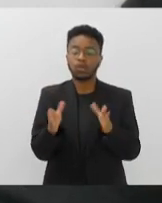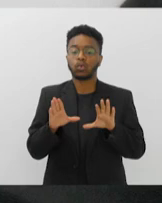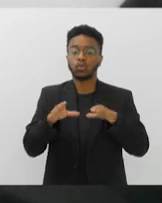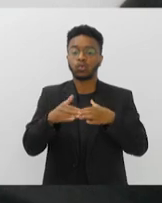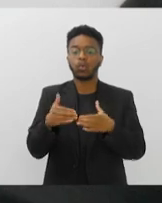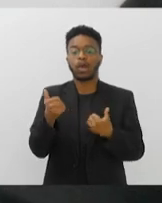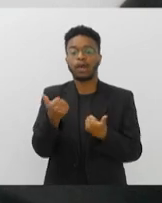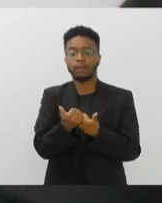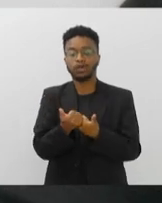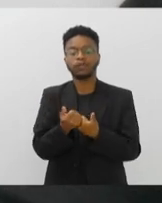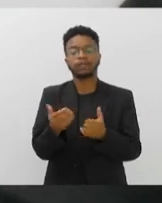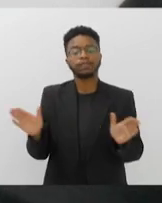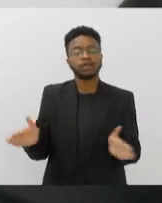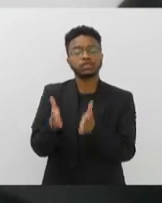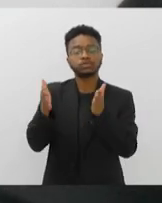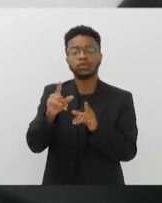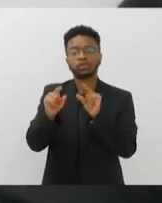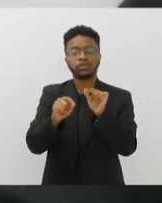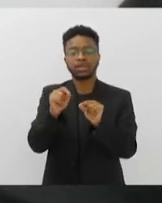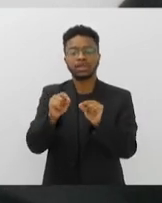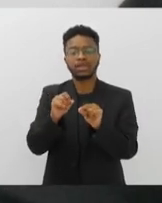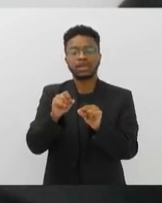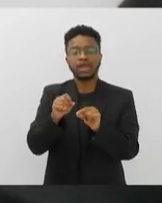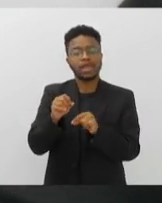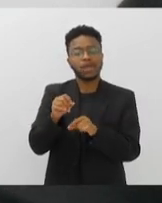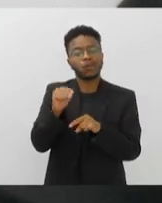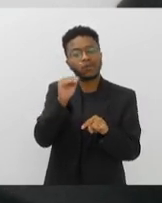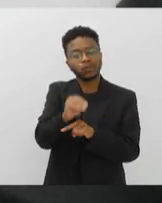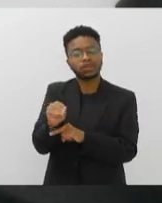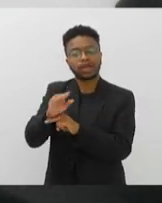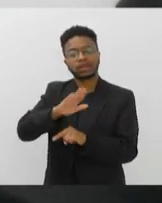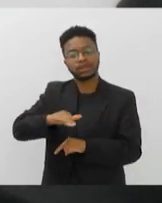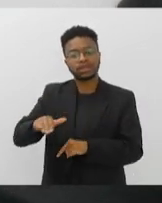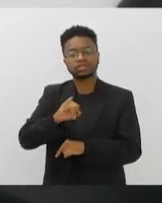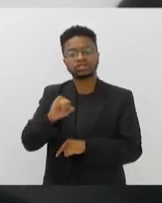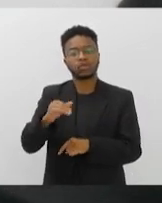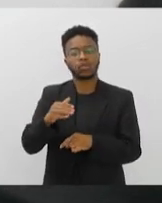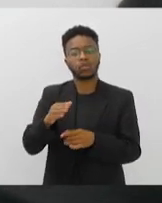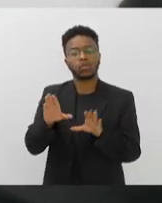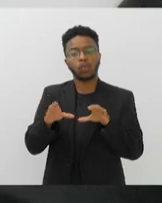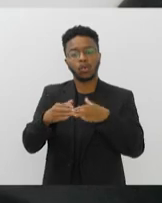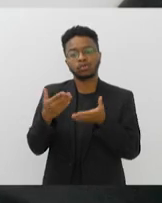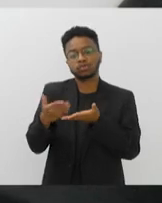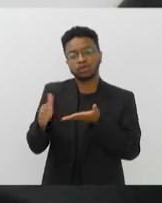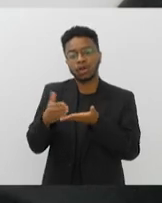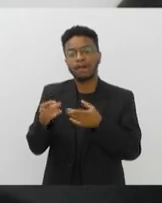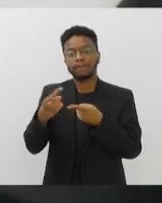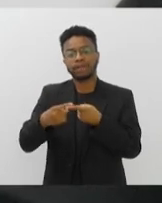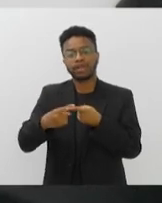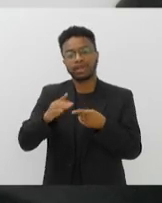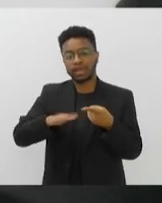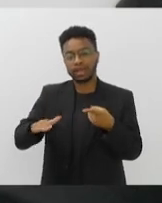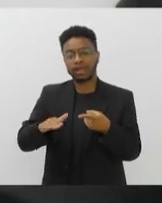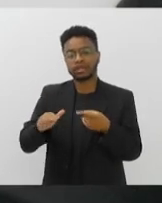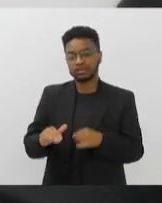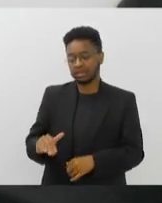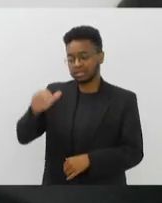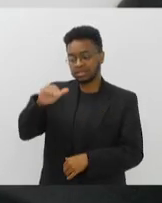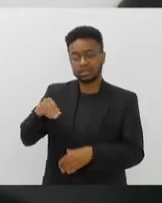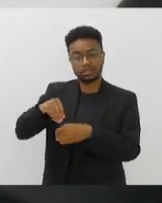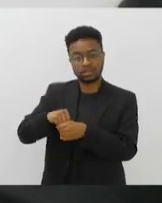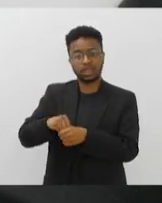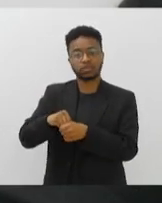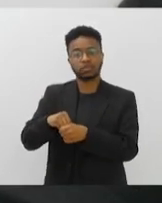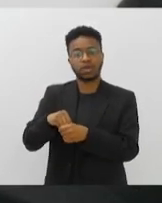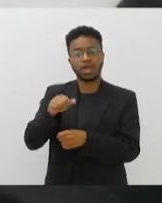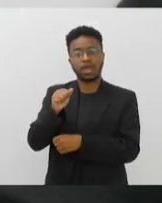apadrinhamento afetivo para que eles so antes aquelas crianças que cresceram nos abrigos não são adotadas